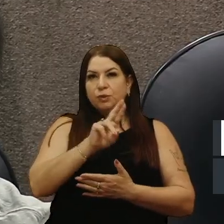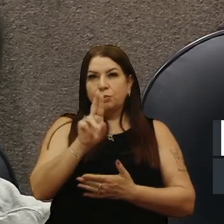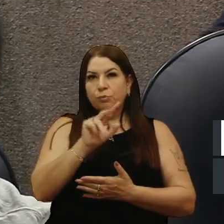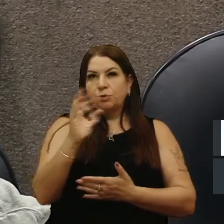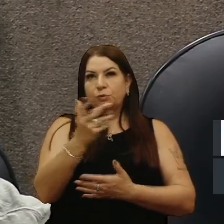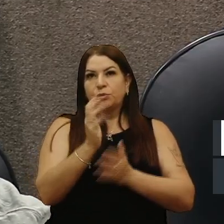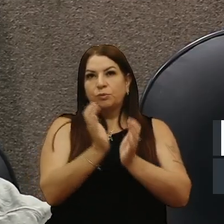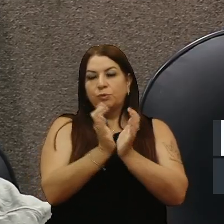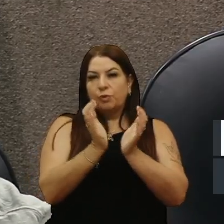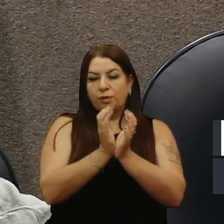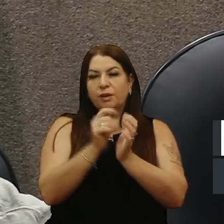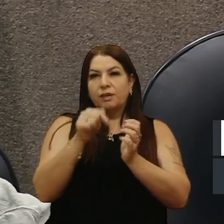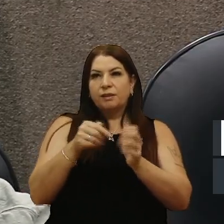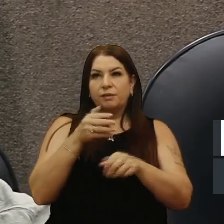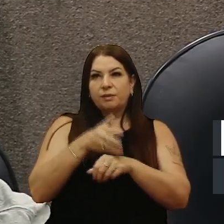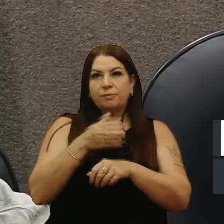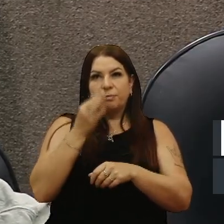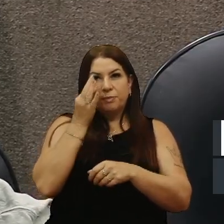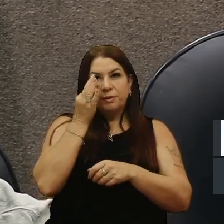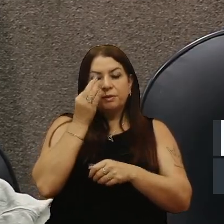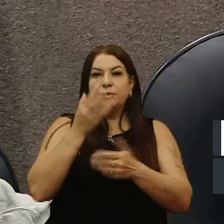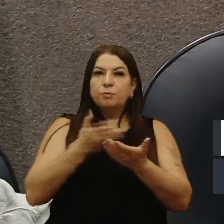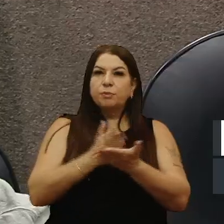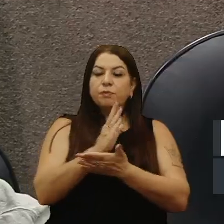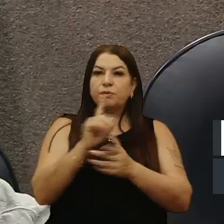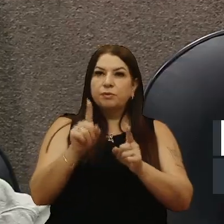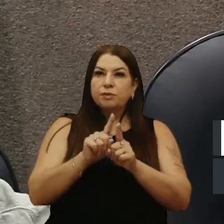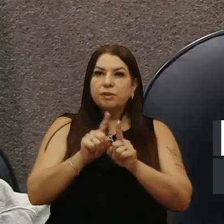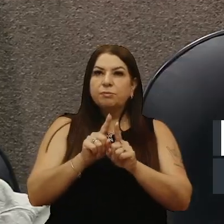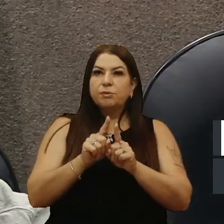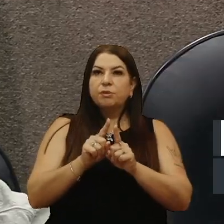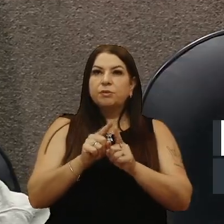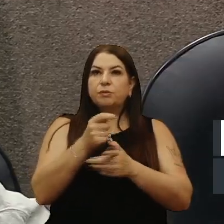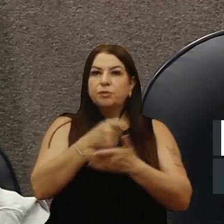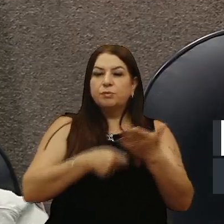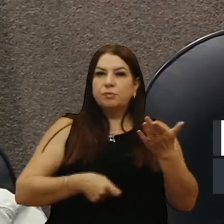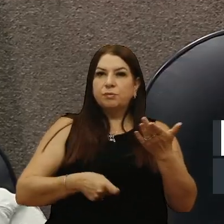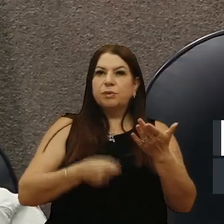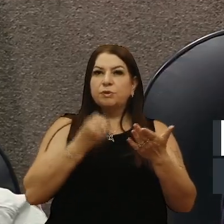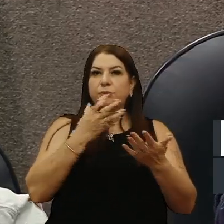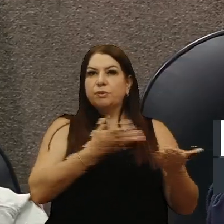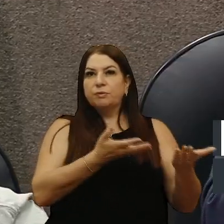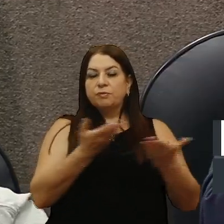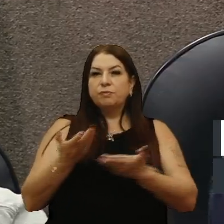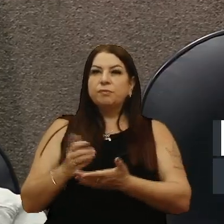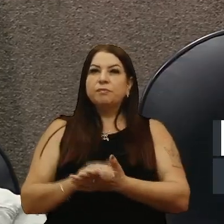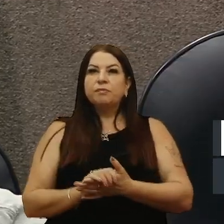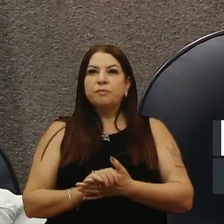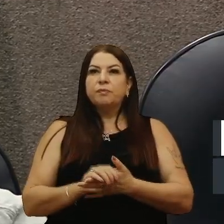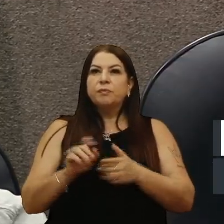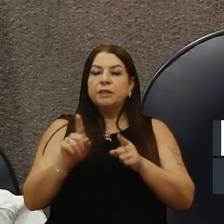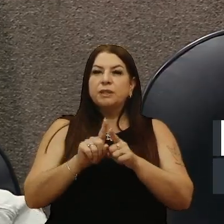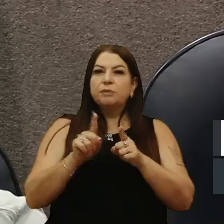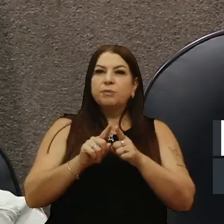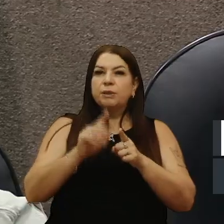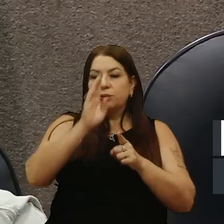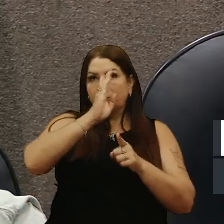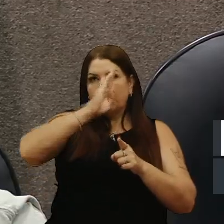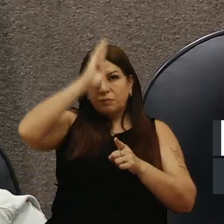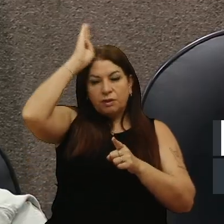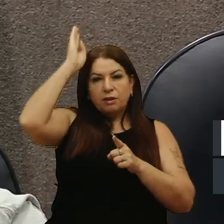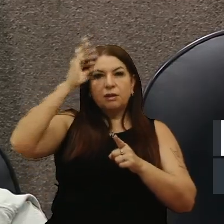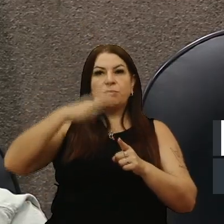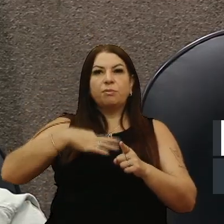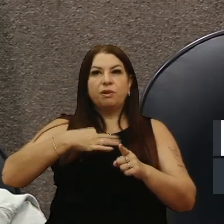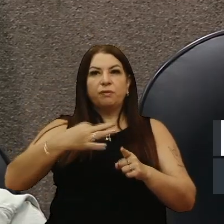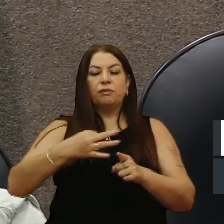colegas republicanos aqui presentes. Os aprovados também do concurso, sejam bem-vindos, e também dos bombeiros voluntários que aqui